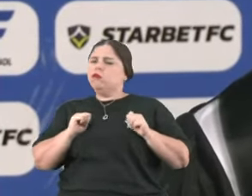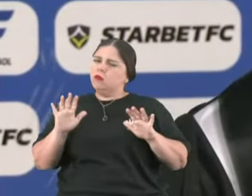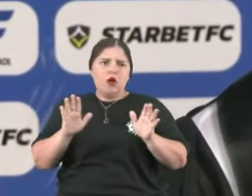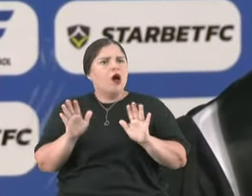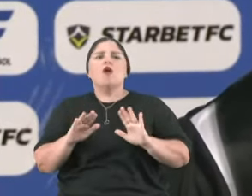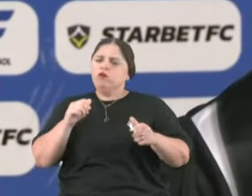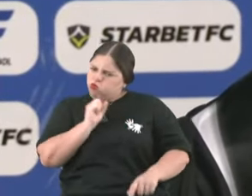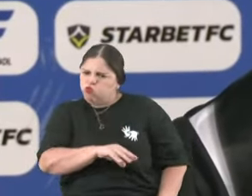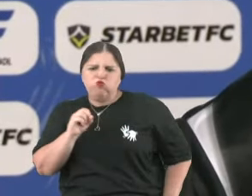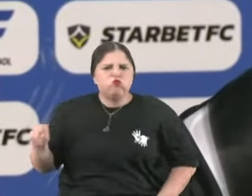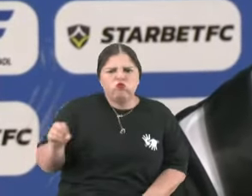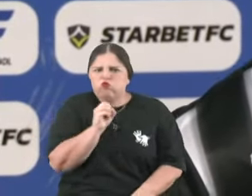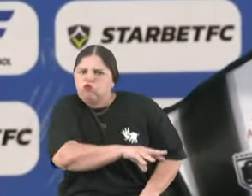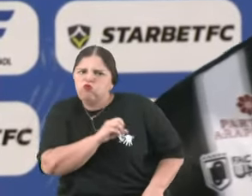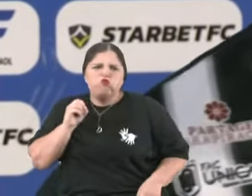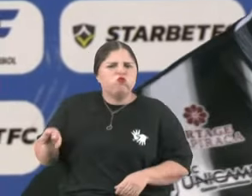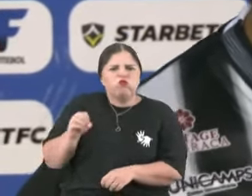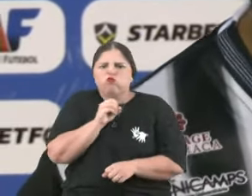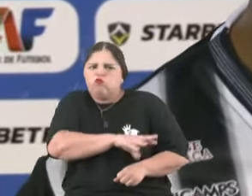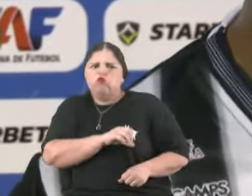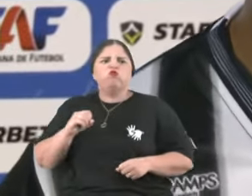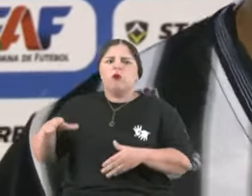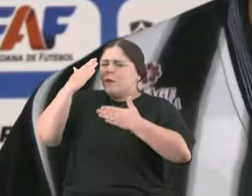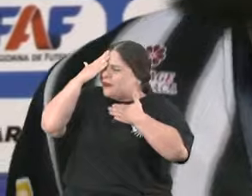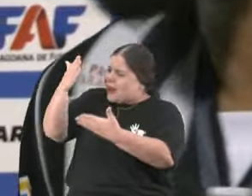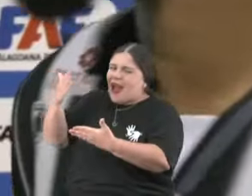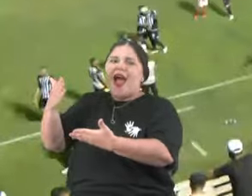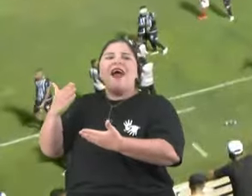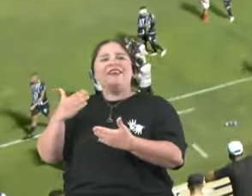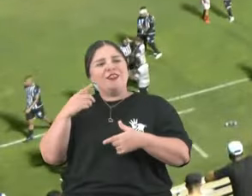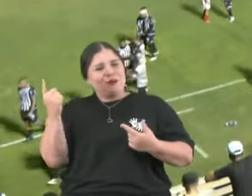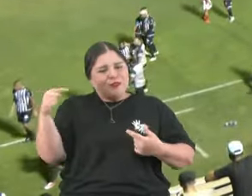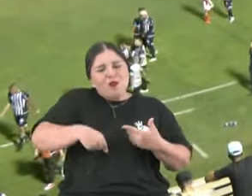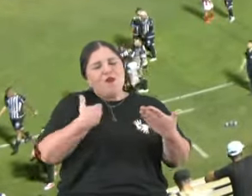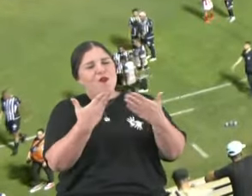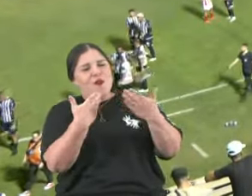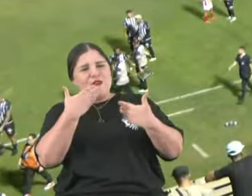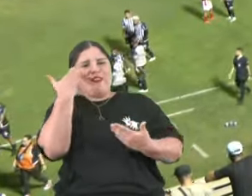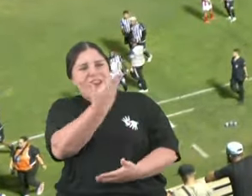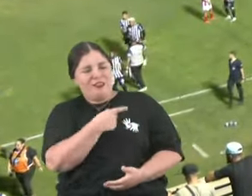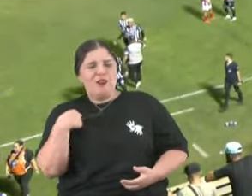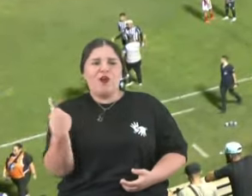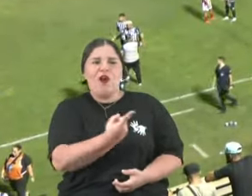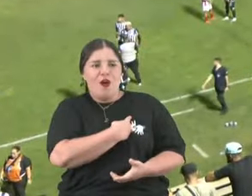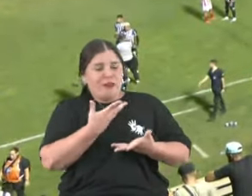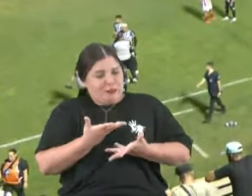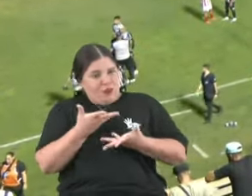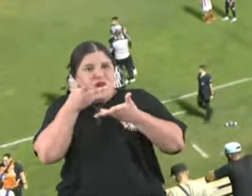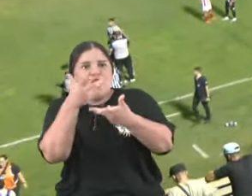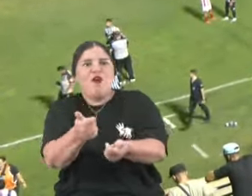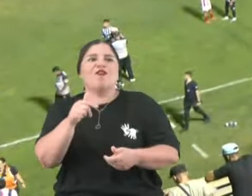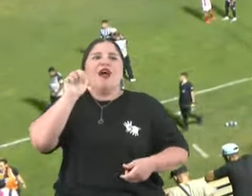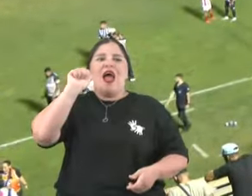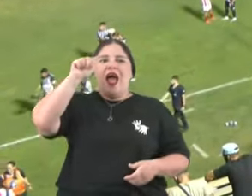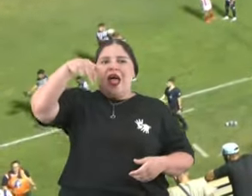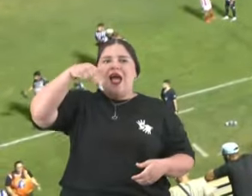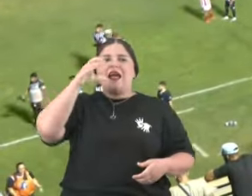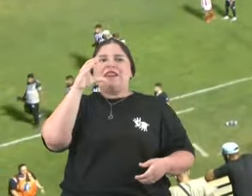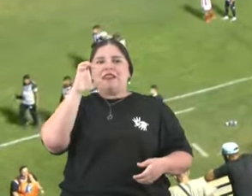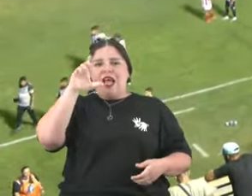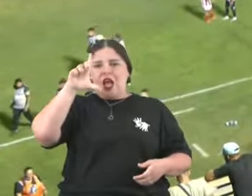CRB para a gente reverter essa situação. Beleza, obrigado, Wesley, por ter vindo falar aqui com a gente. Vou convidar aqui o Anselmo Ramon. Deixa eu ver se